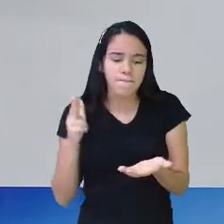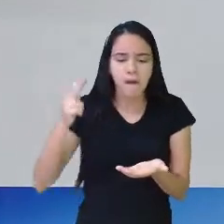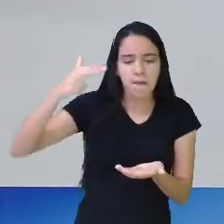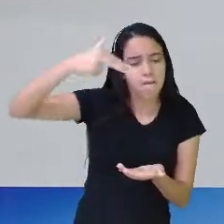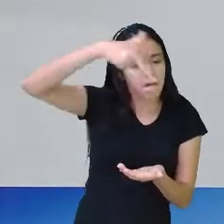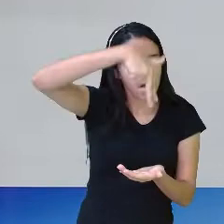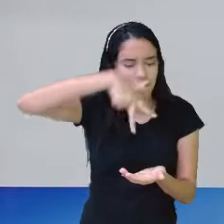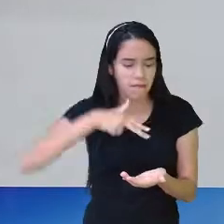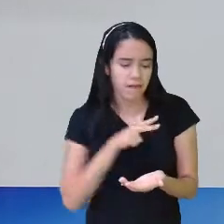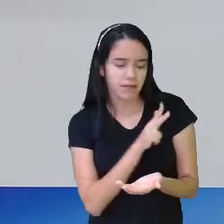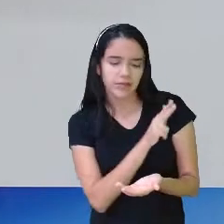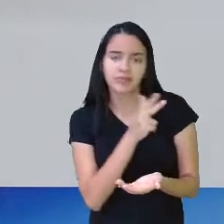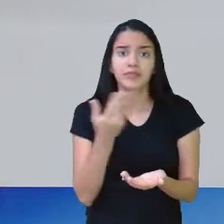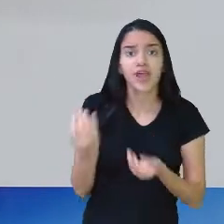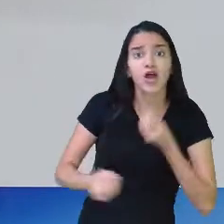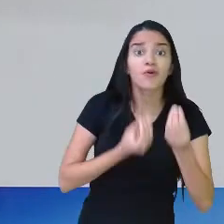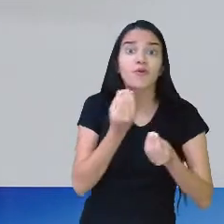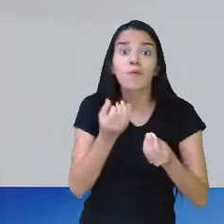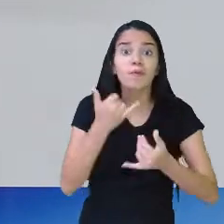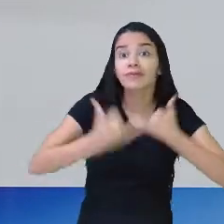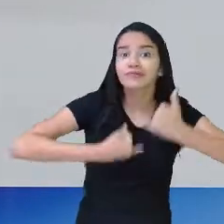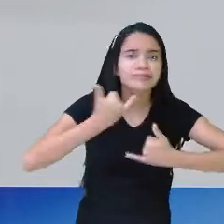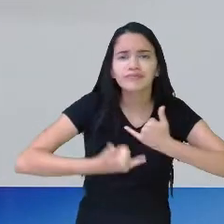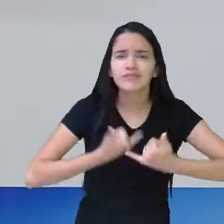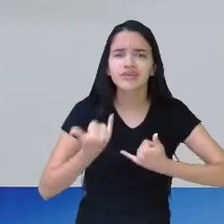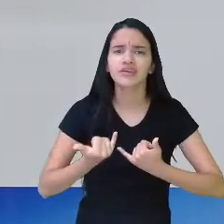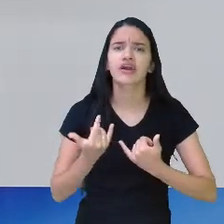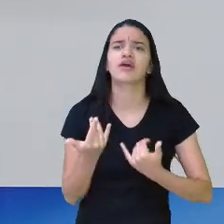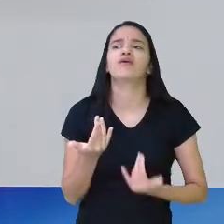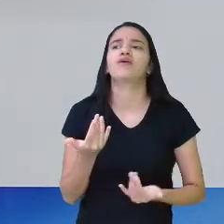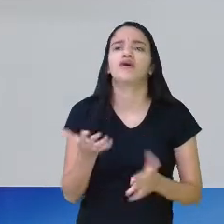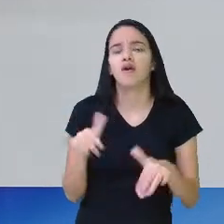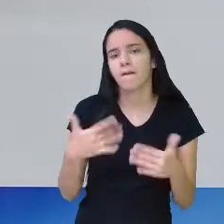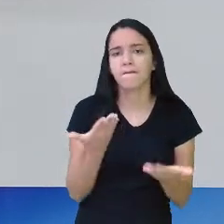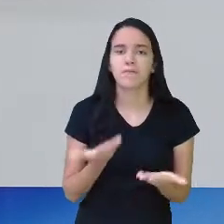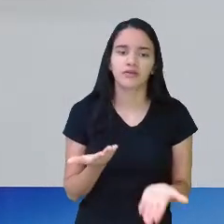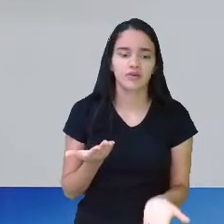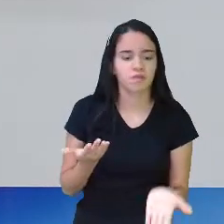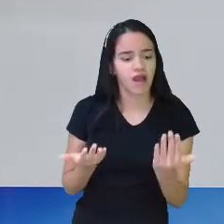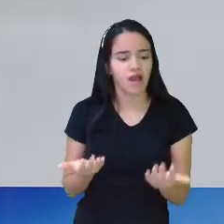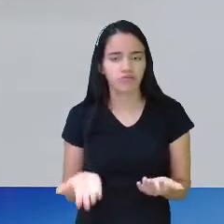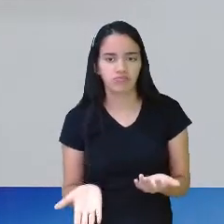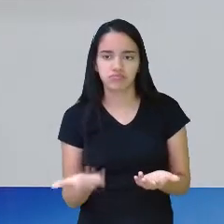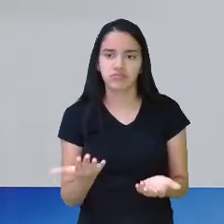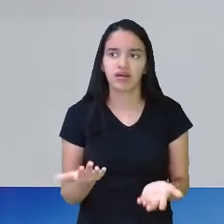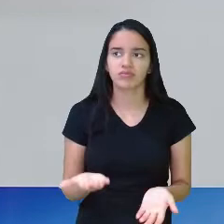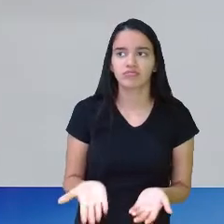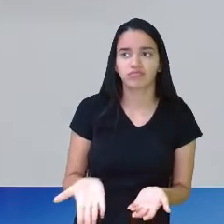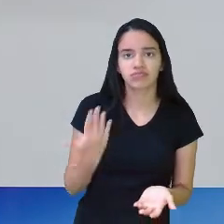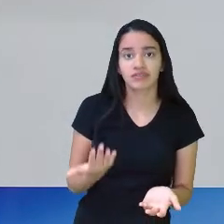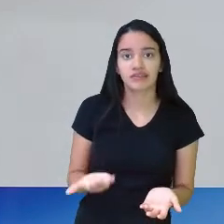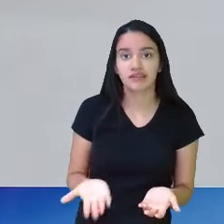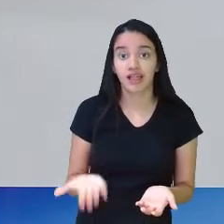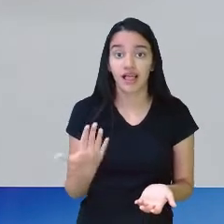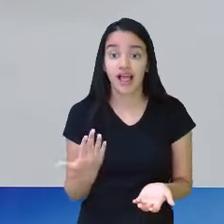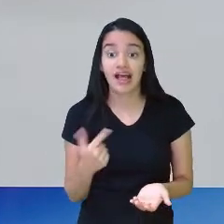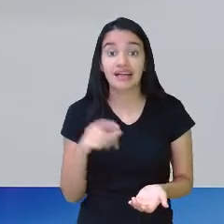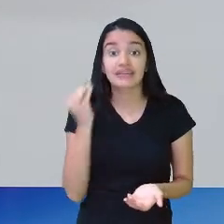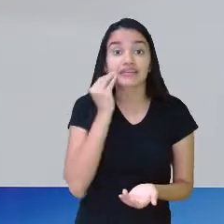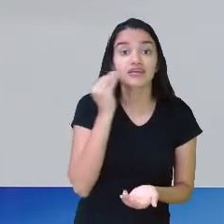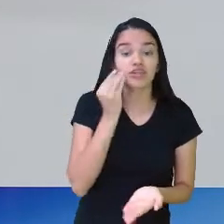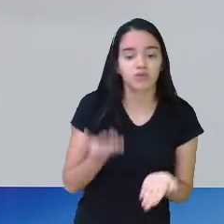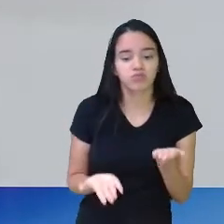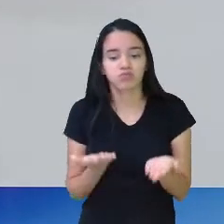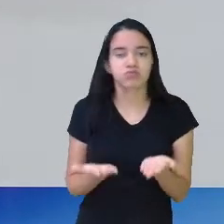mais fita. E como é que a gente brinca com peteca? A gente pode brincar com peteca só assim, tentando equilibrar ela. Você